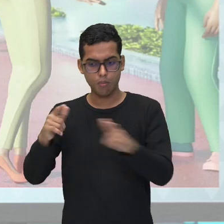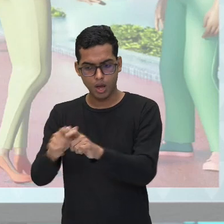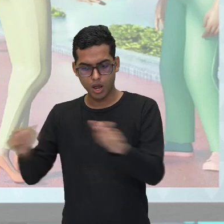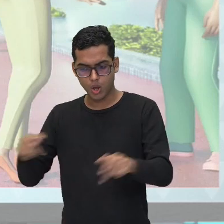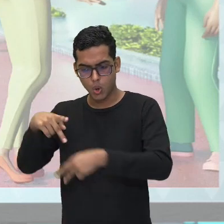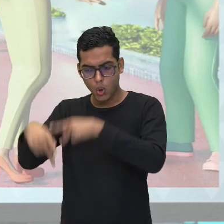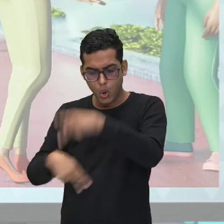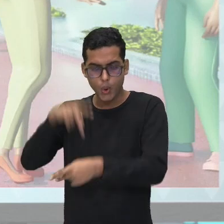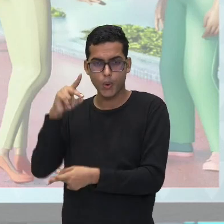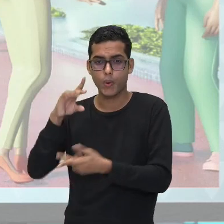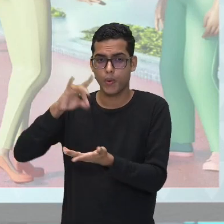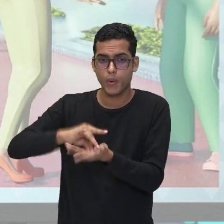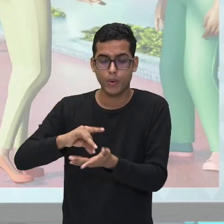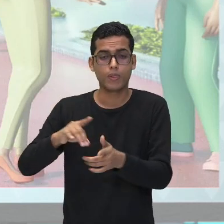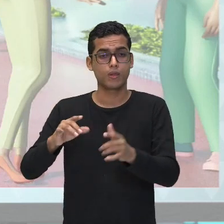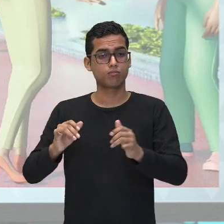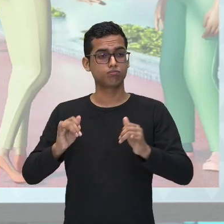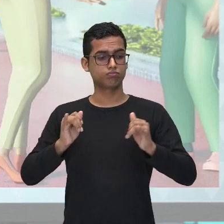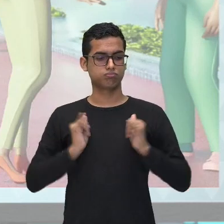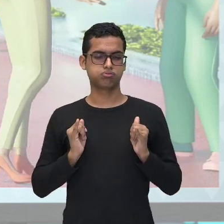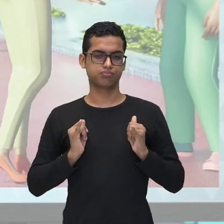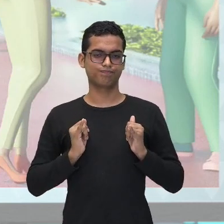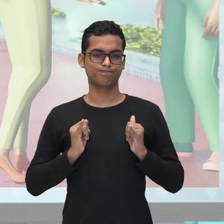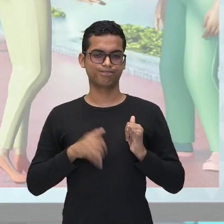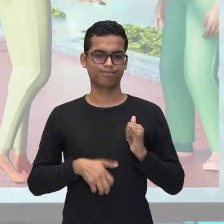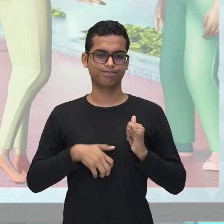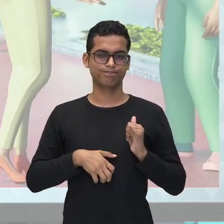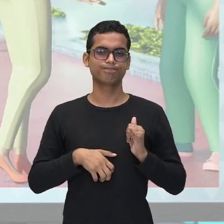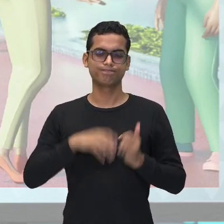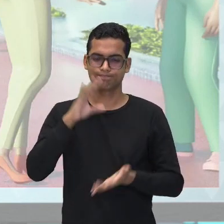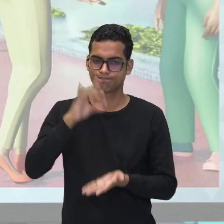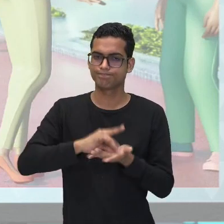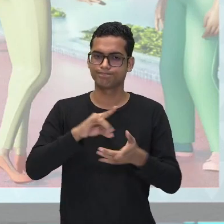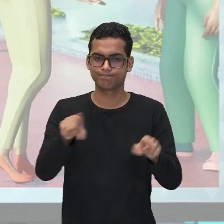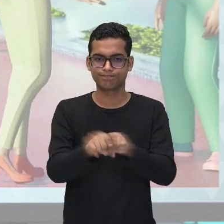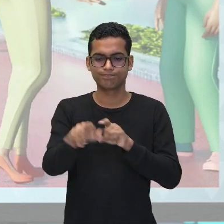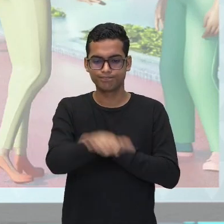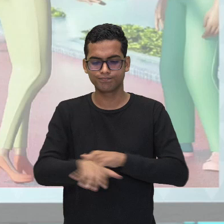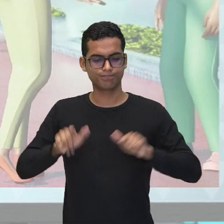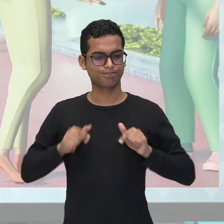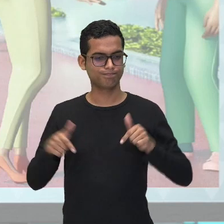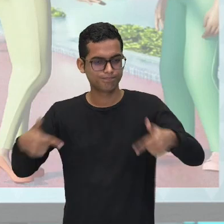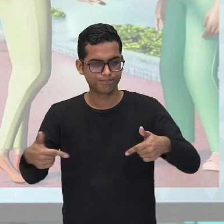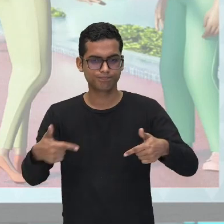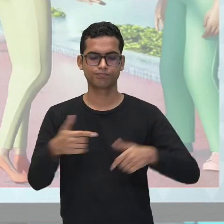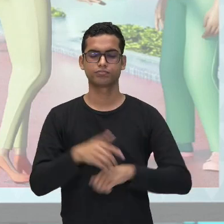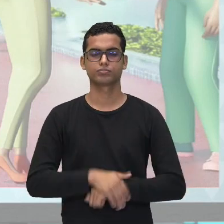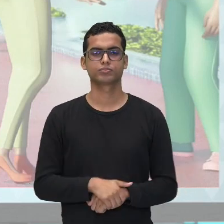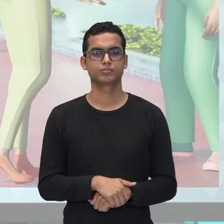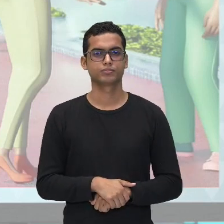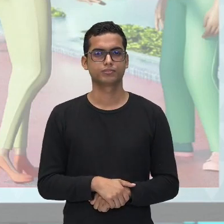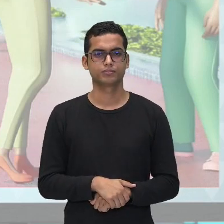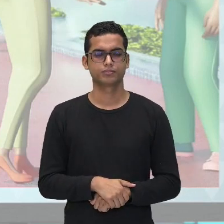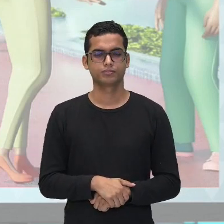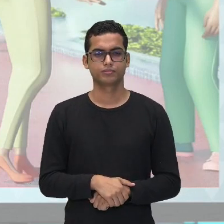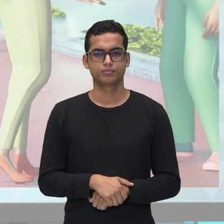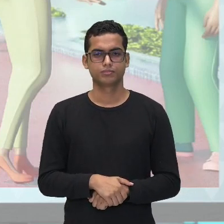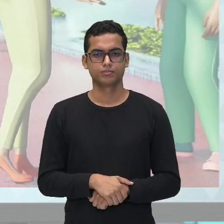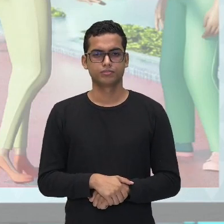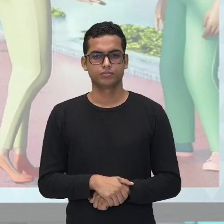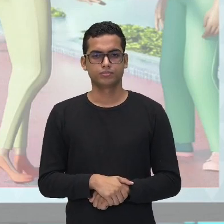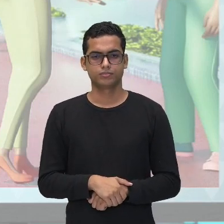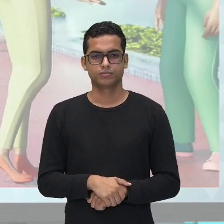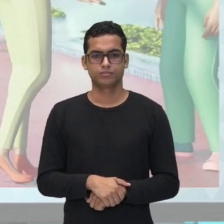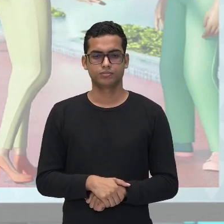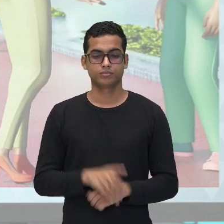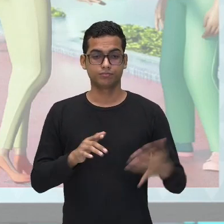se tornou inativa, né, na questão física, nos exercícios físicos. Então, falando dessa